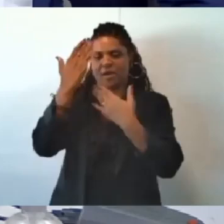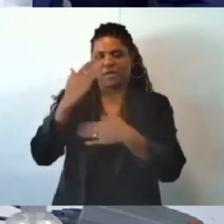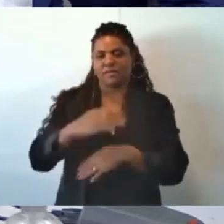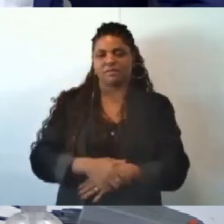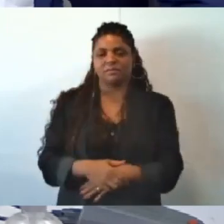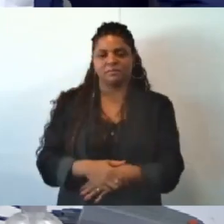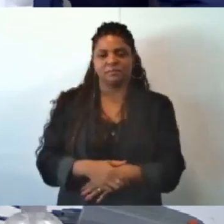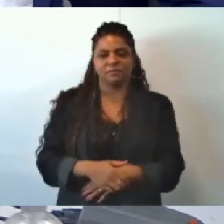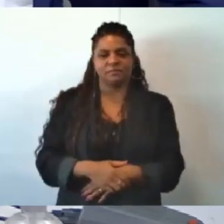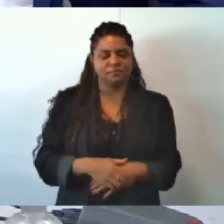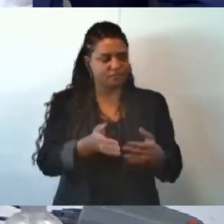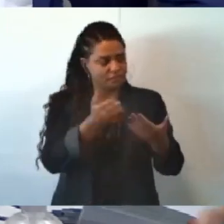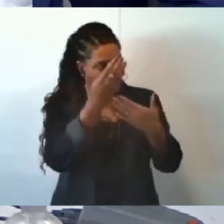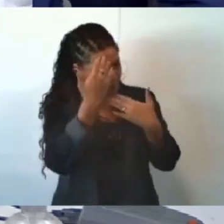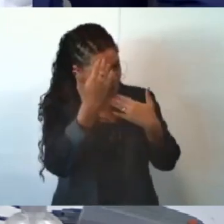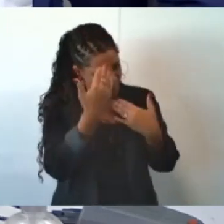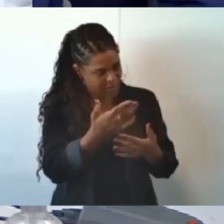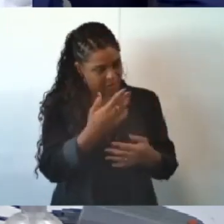Patrícia.